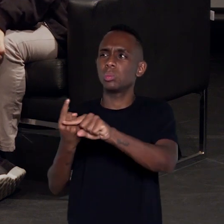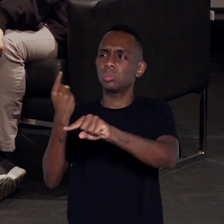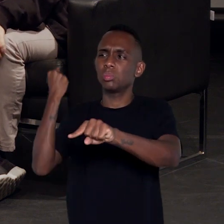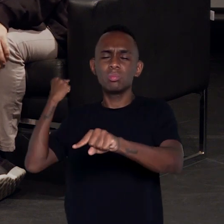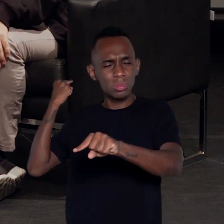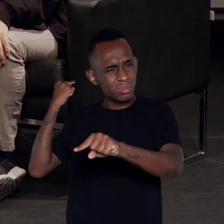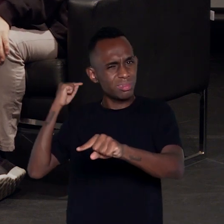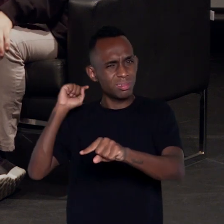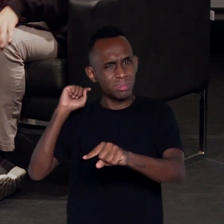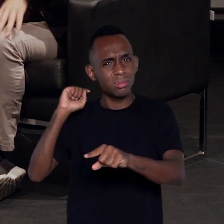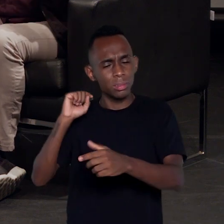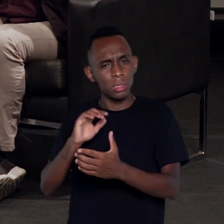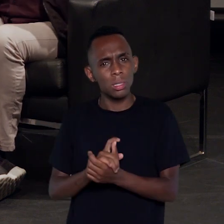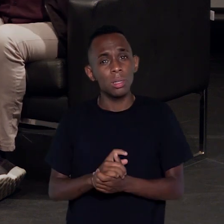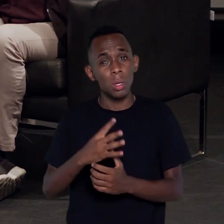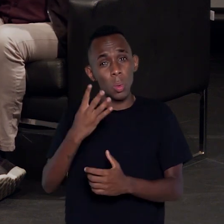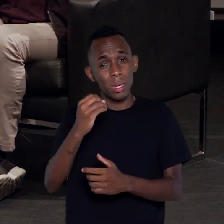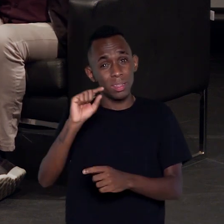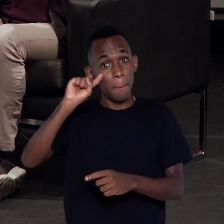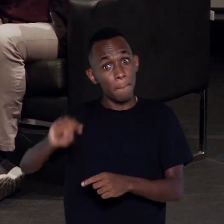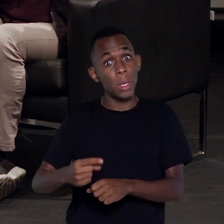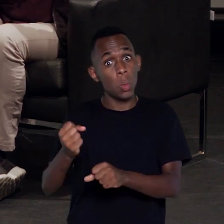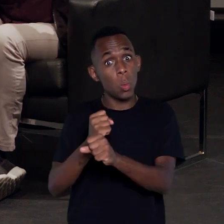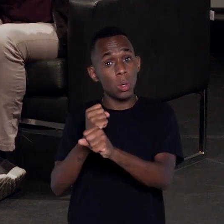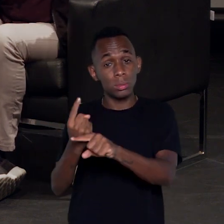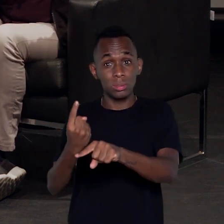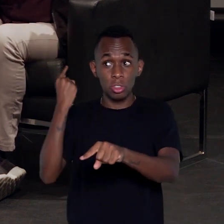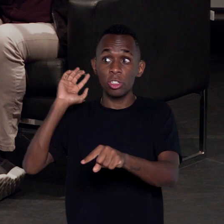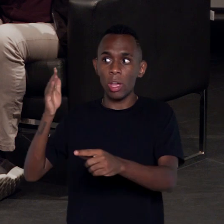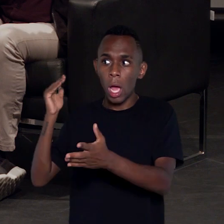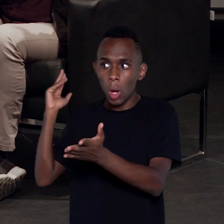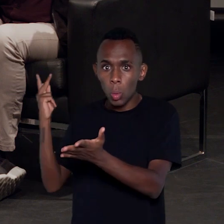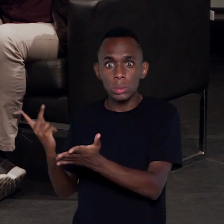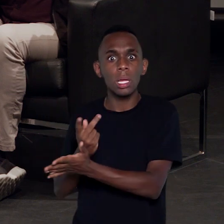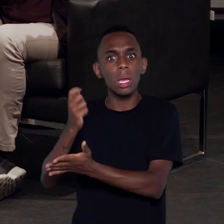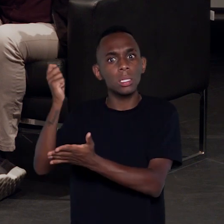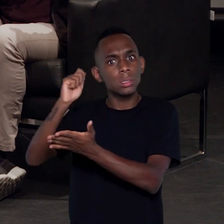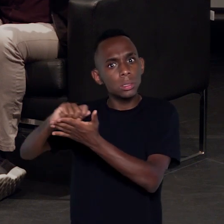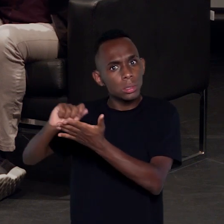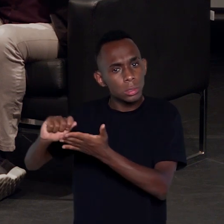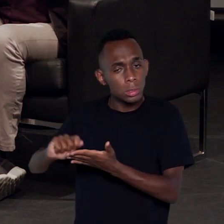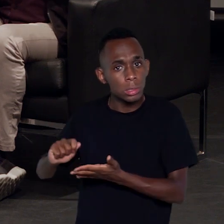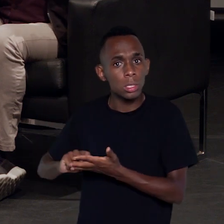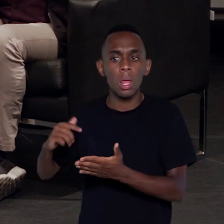um best-seller que está lá já há muito tempo. Né? 40 mil anos isso já acontece, ou muito mais isso já